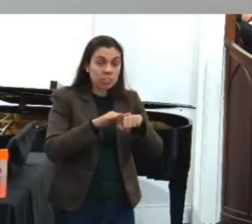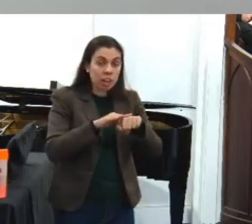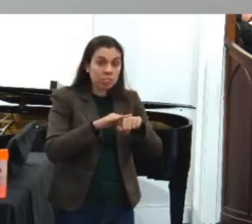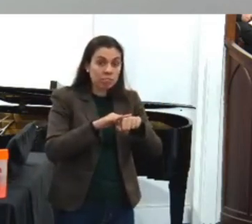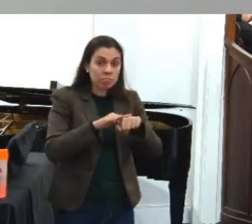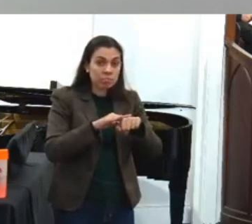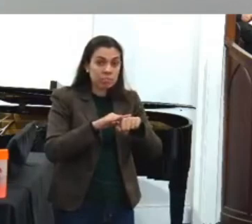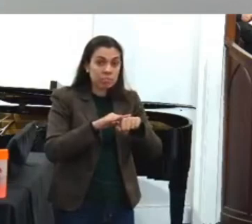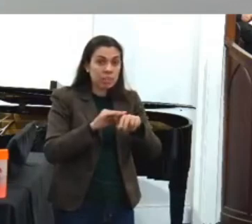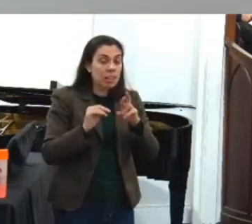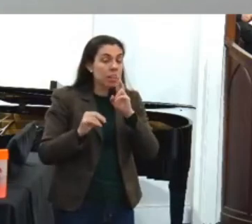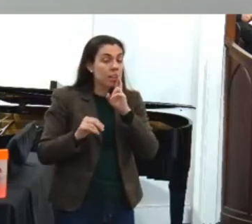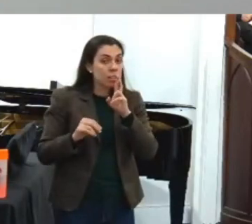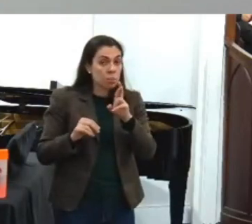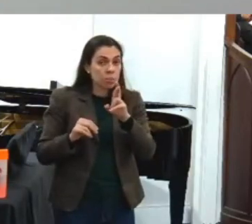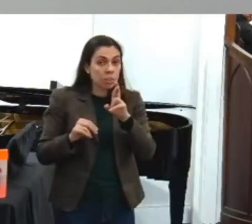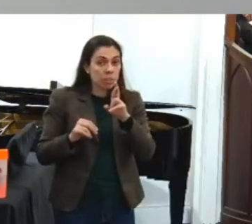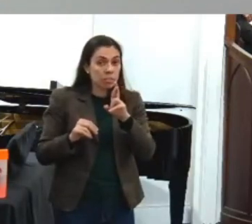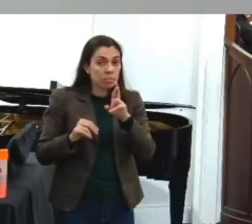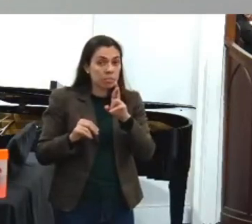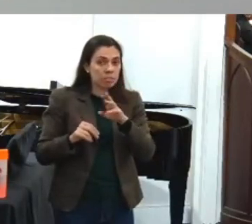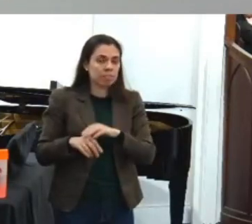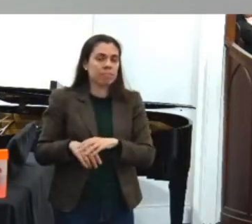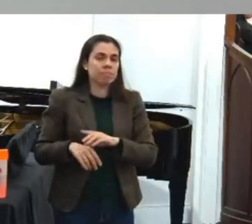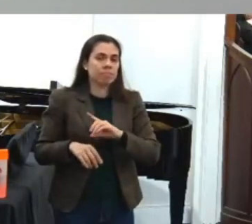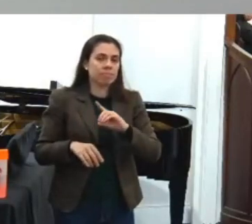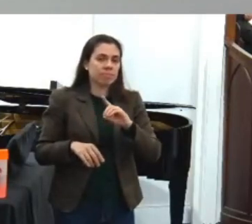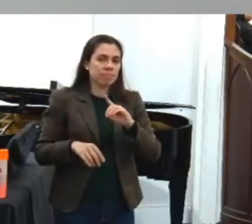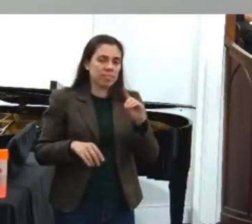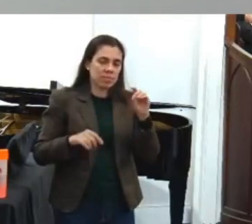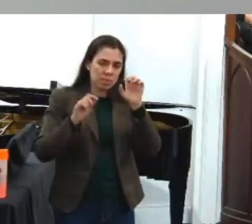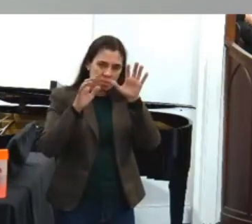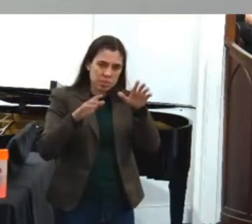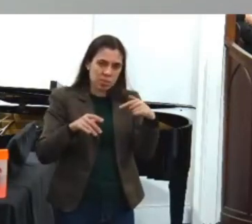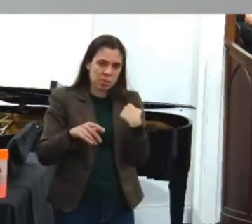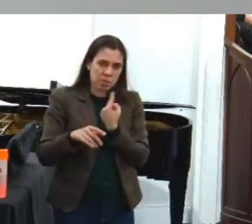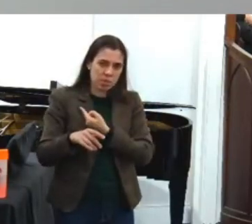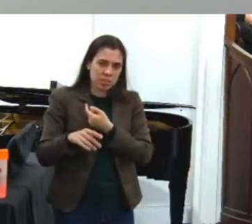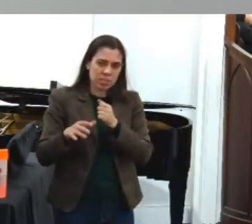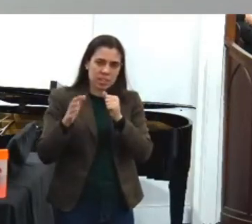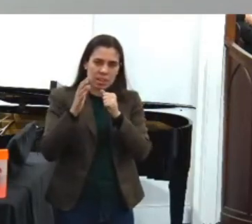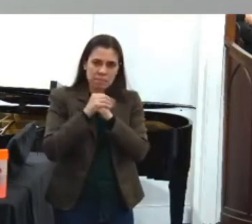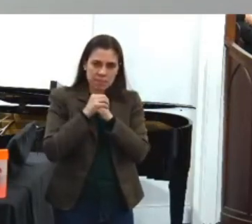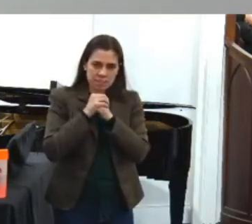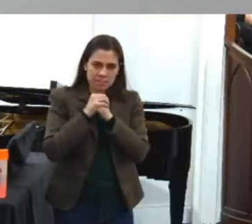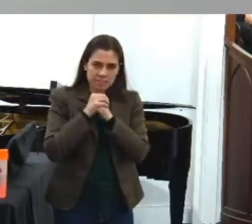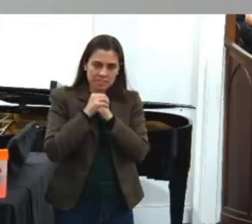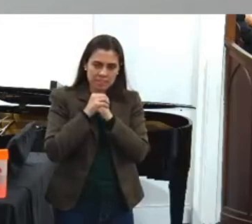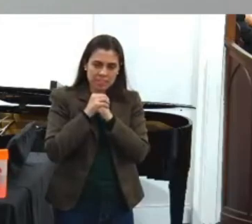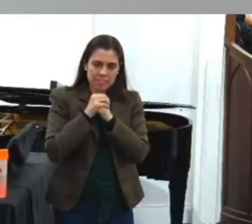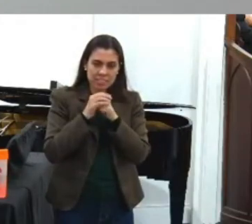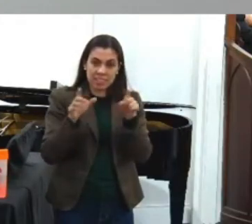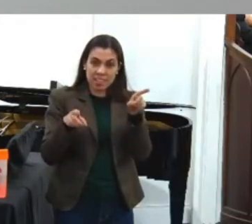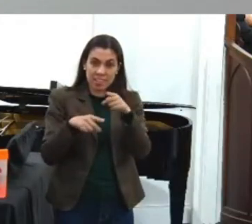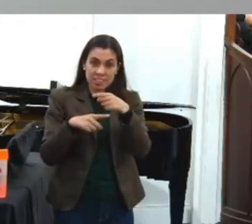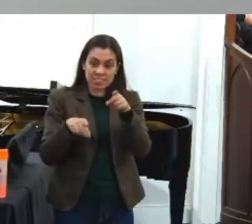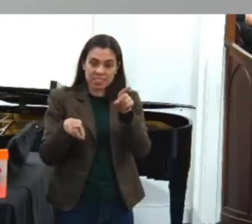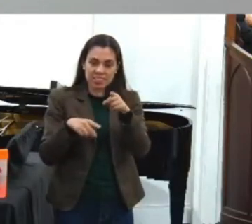à igreja. Que Deus nos abençoe. Vamos cantar um hino, queridos, nesse